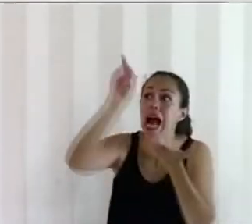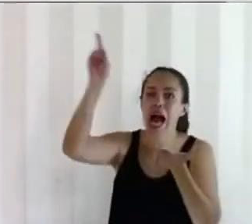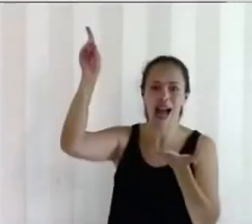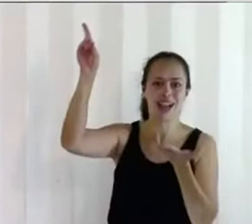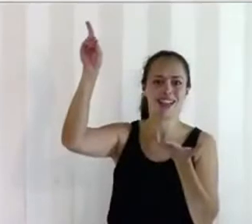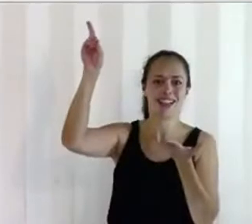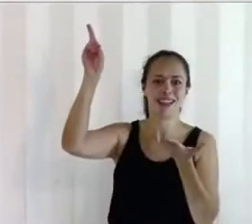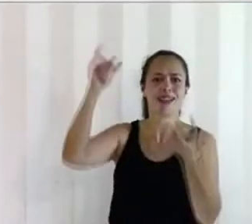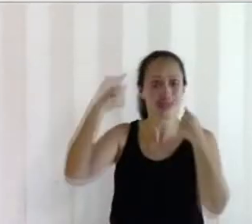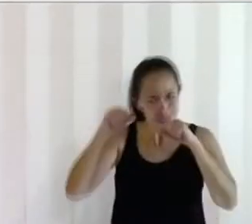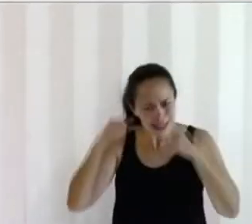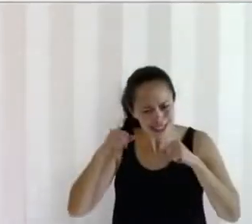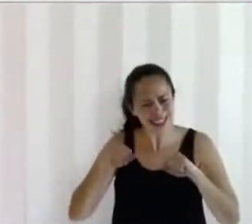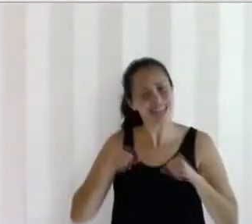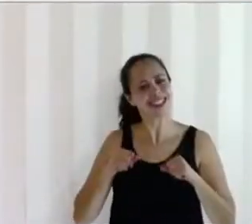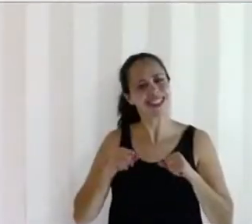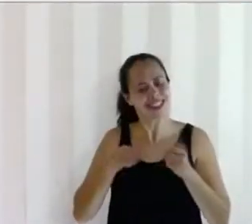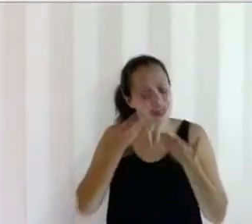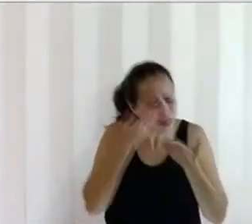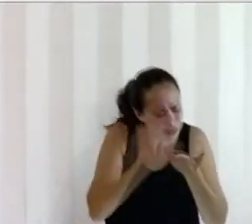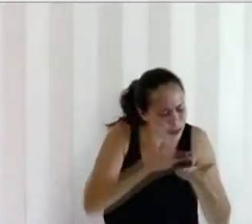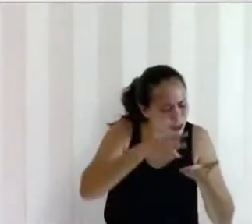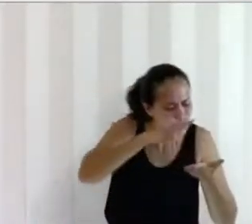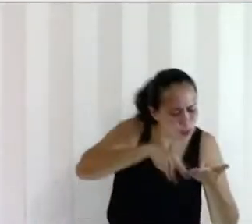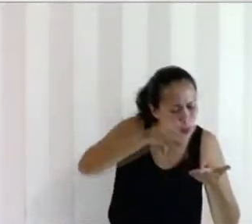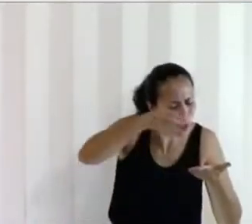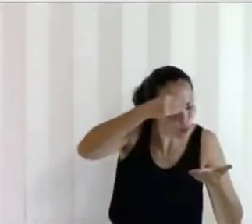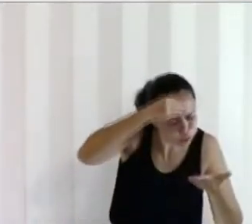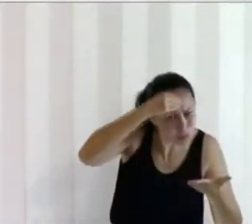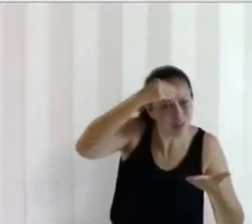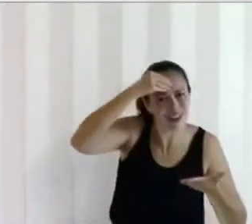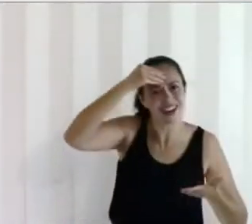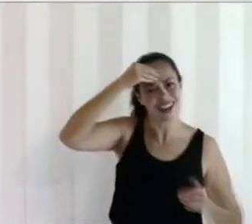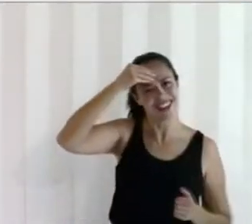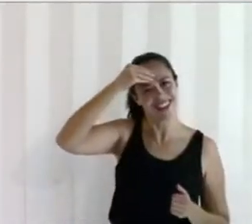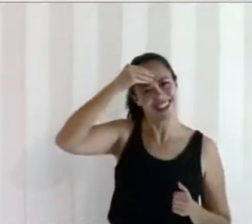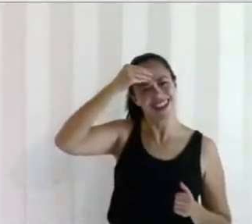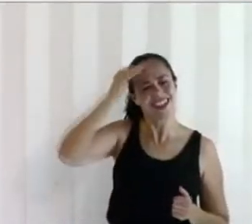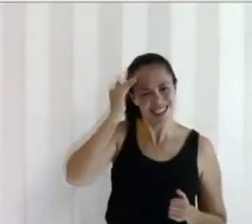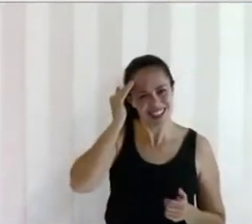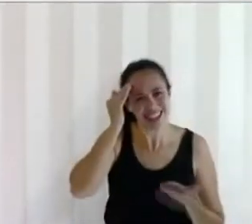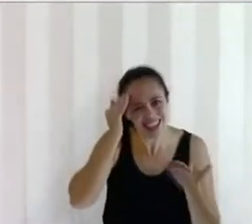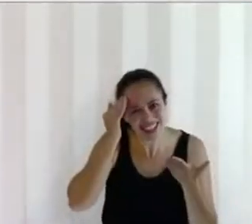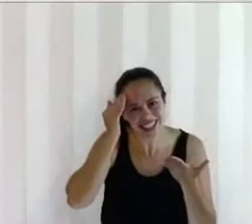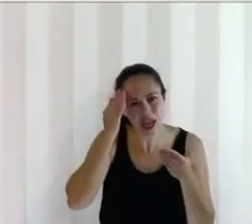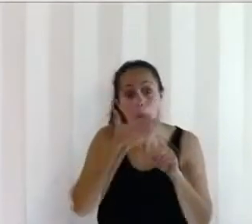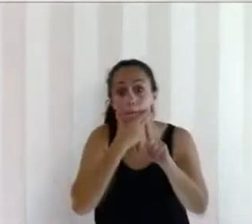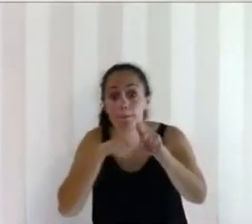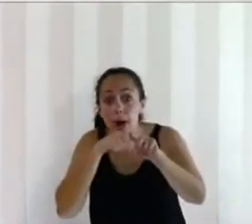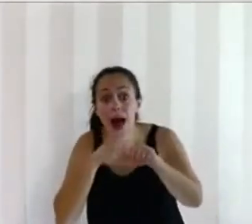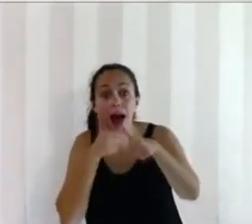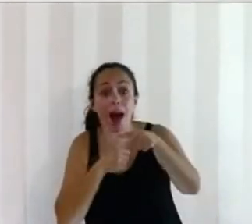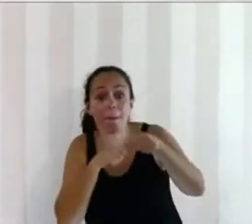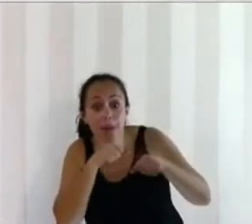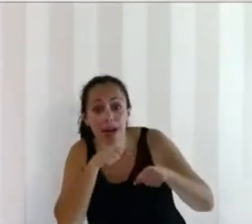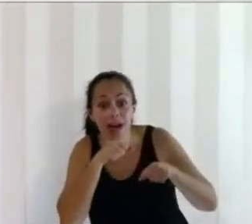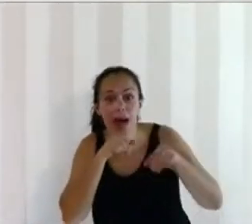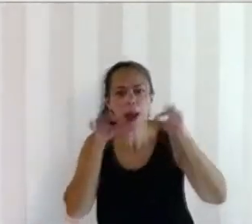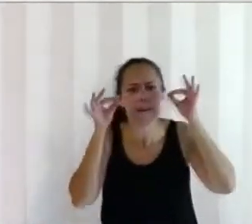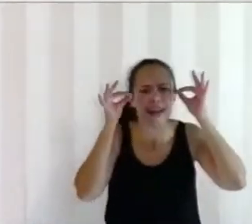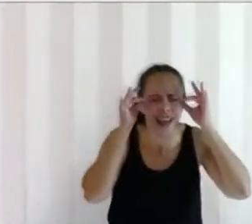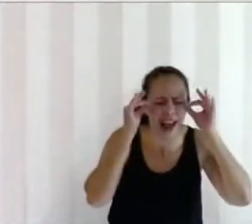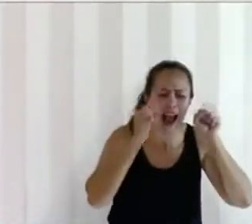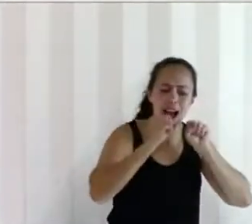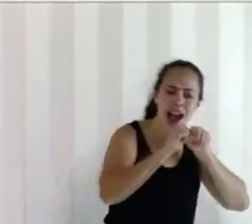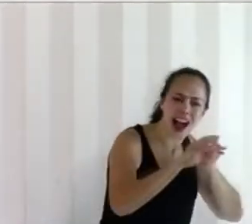minhas queridas crianças? Olha o que eram os mandamentos para Jesus e por que ele disse que não tem como revogar. Os